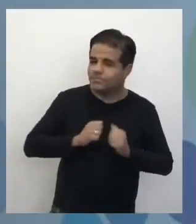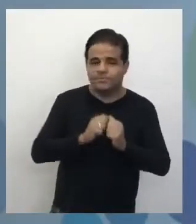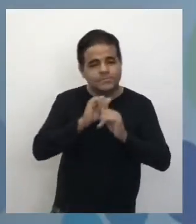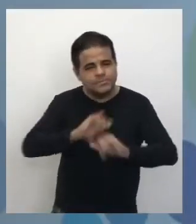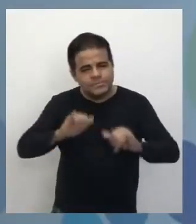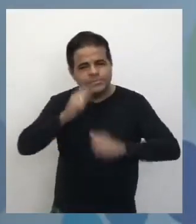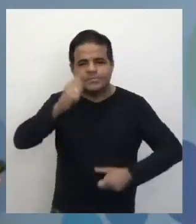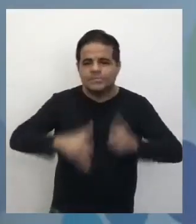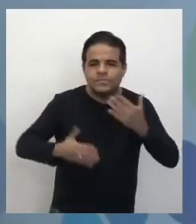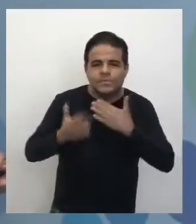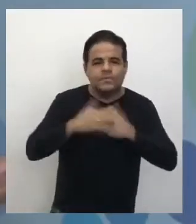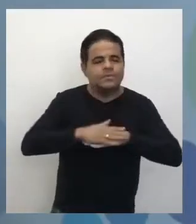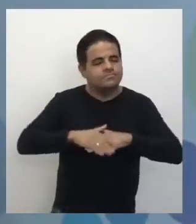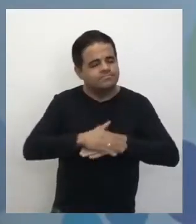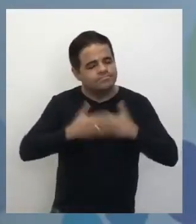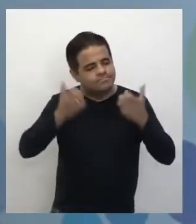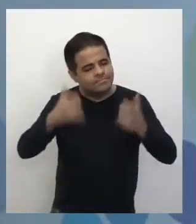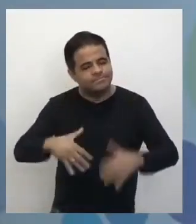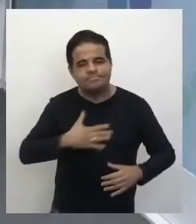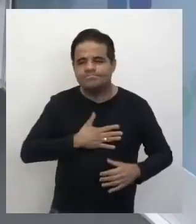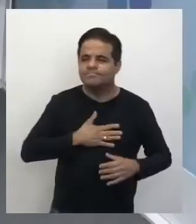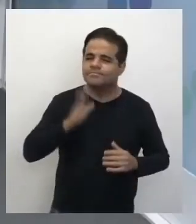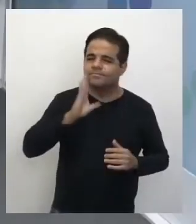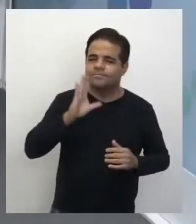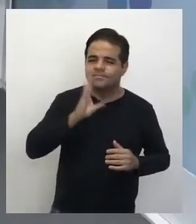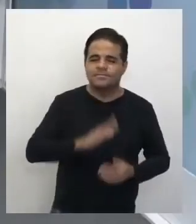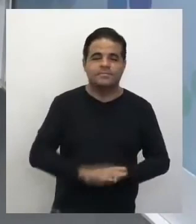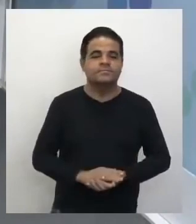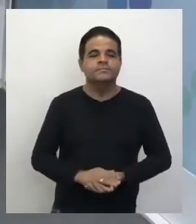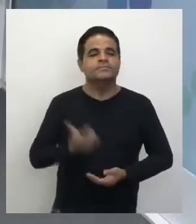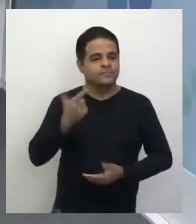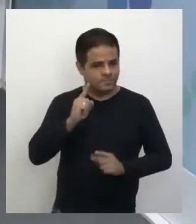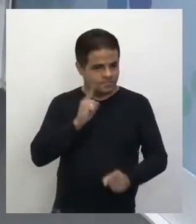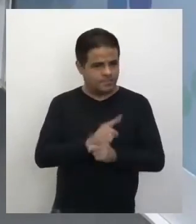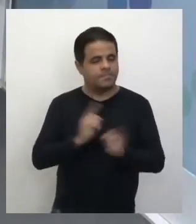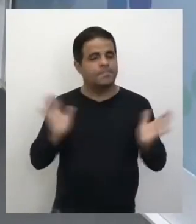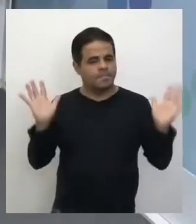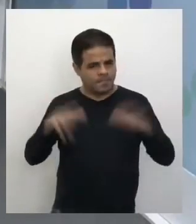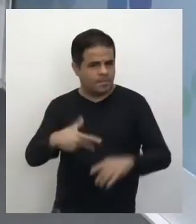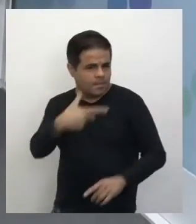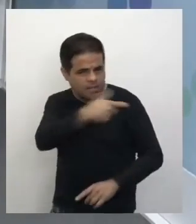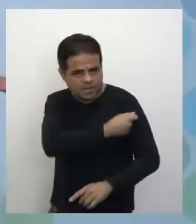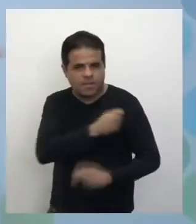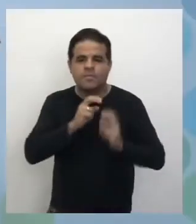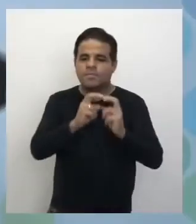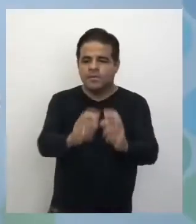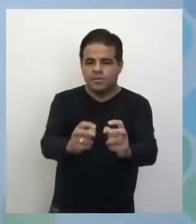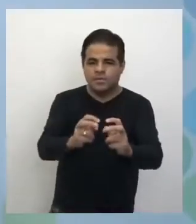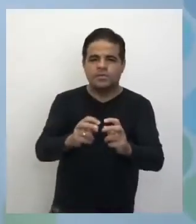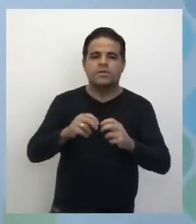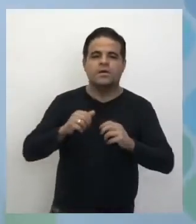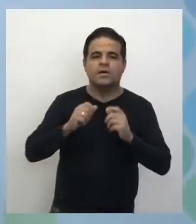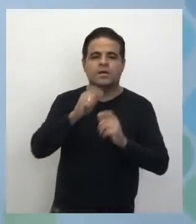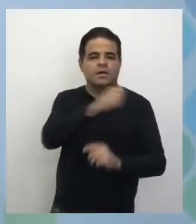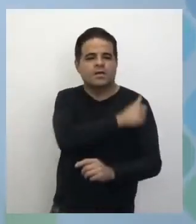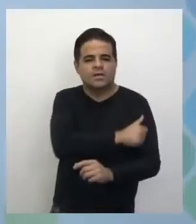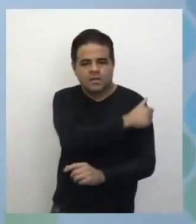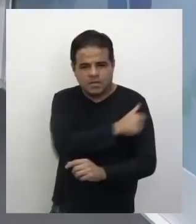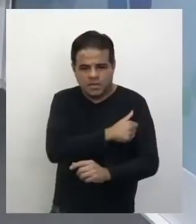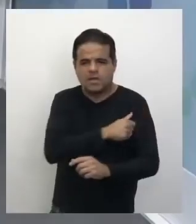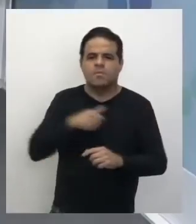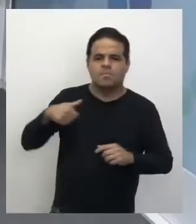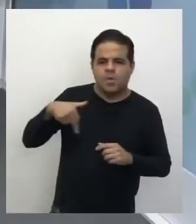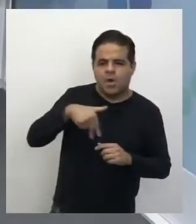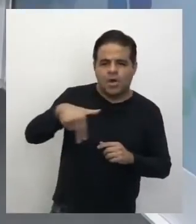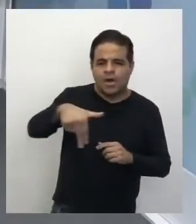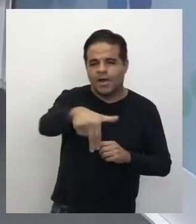lugares com você. Abriu no meu coração. Foi muito bacana. E próximo rolê, quando tiver vacinado, metrô, a gente desce ali na Santa Cruz e vai andando até o Ibira.